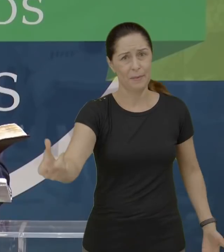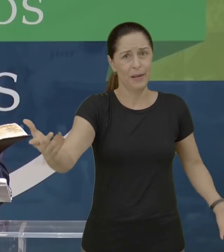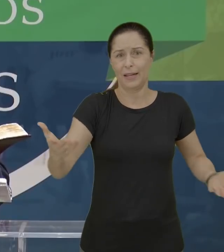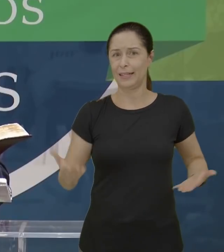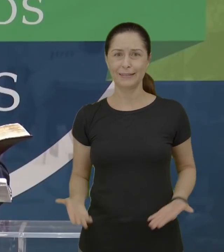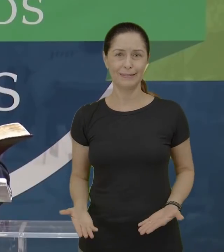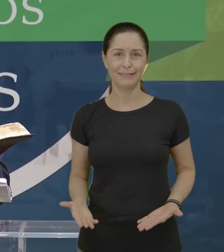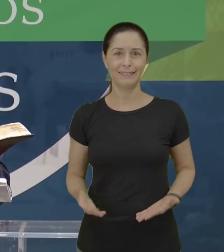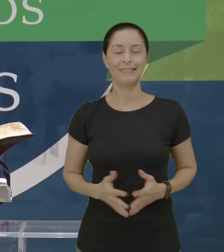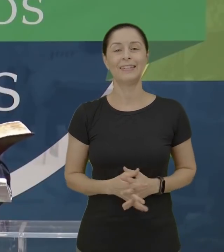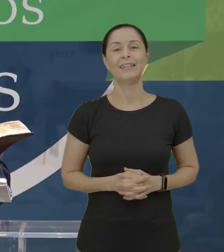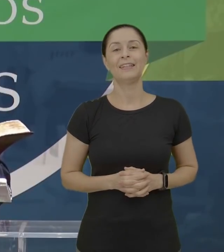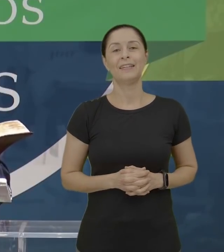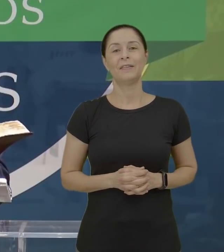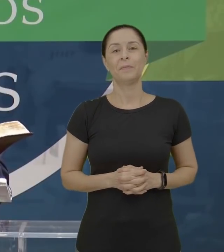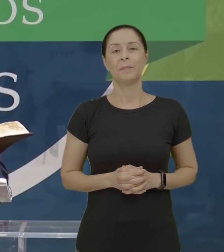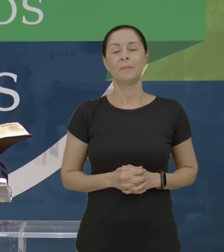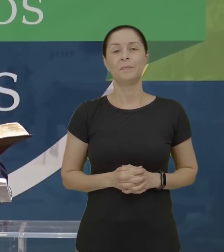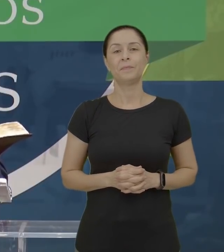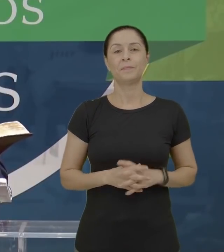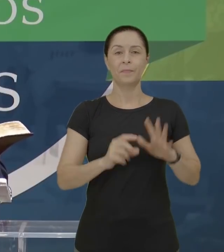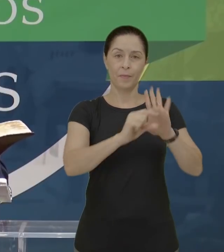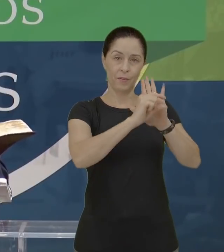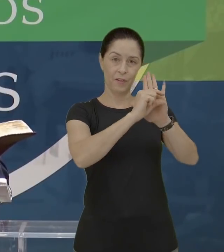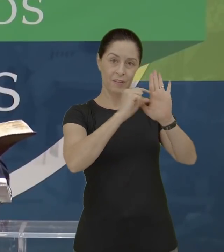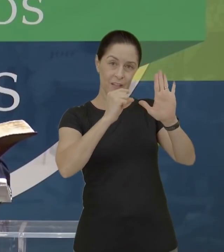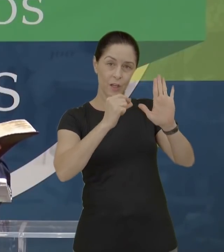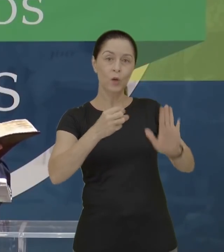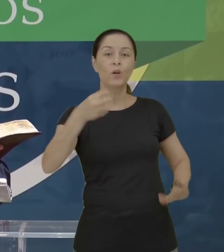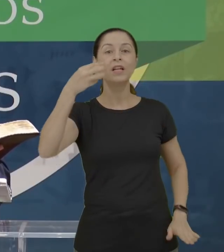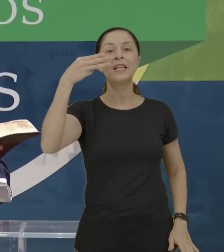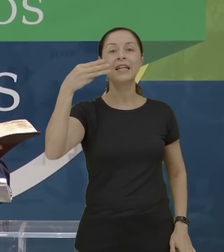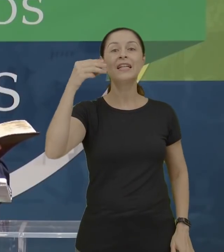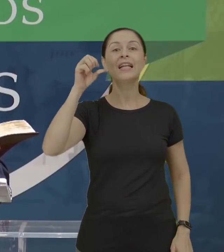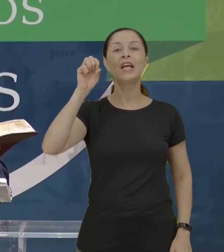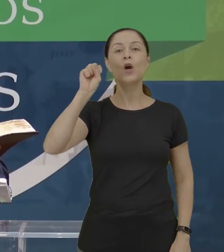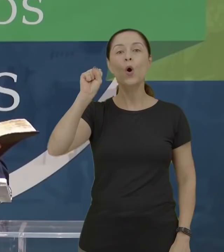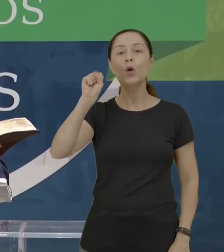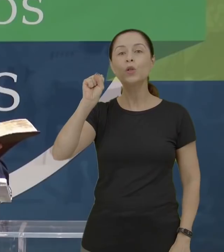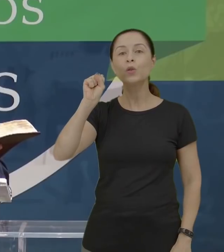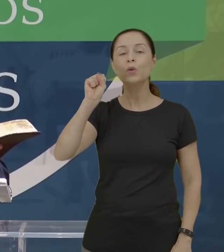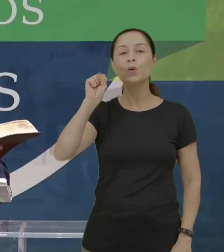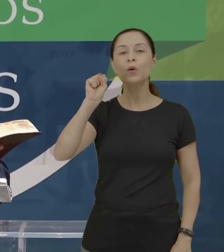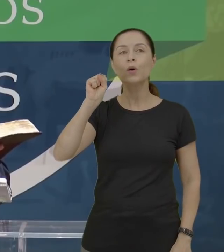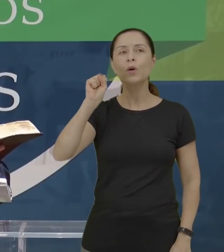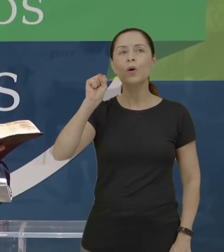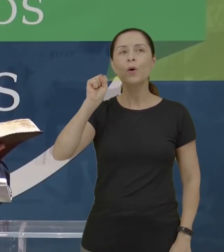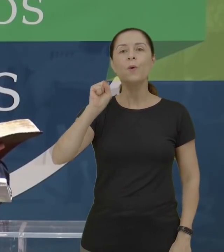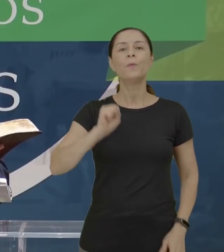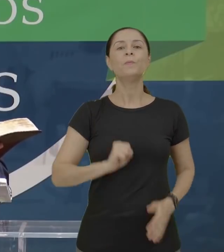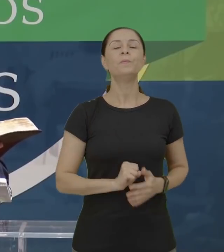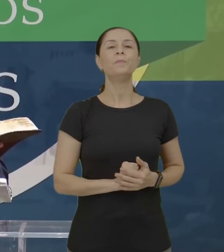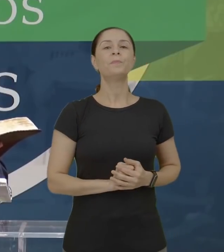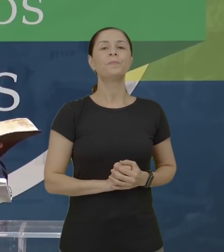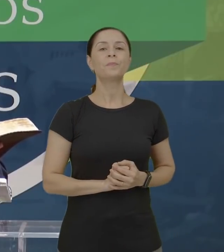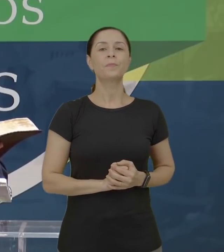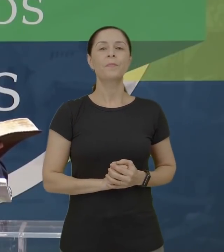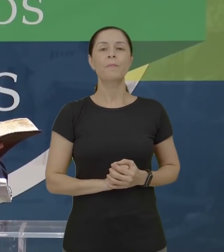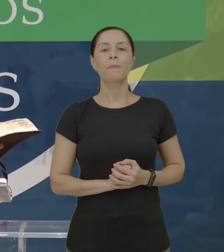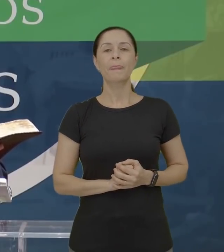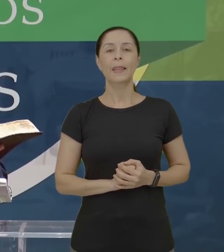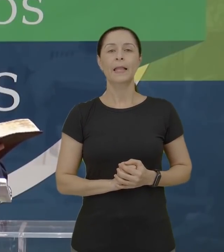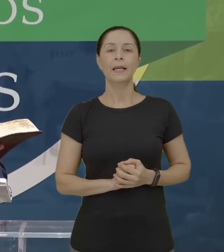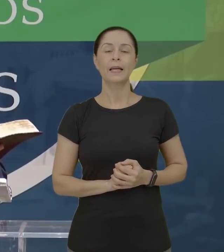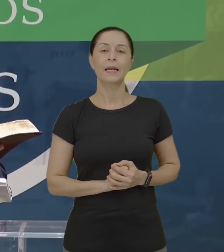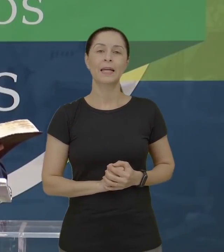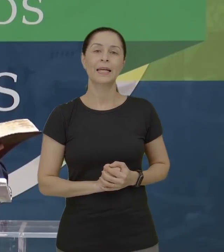novo. Olha aí, versículo 38, na parte B, quando